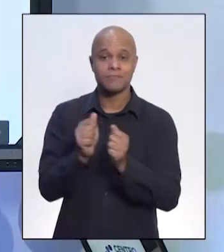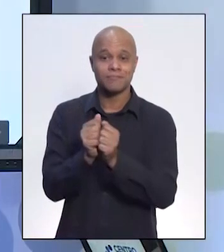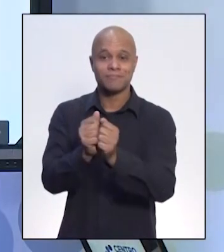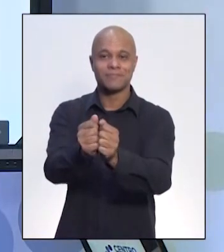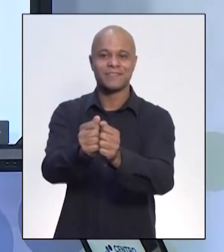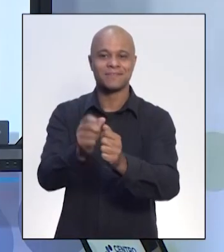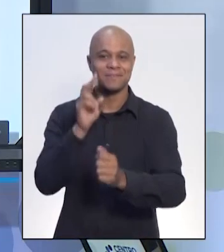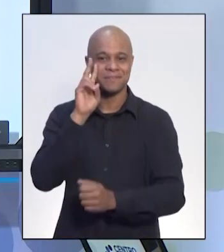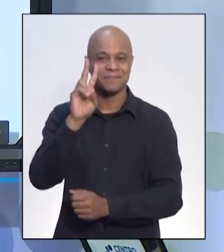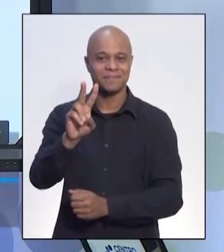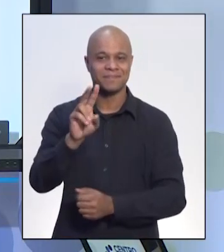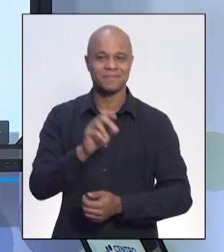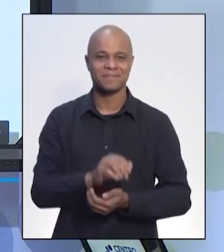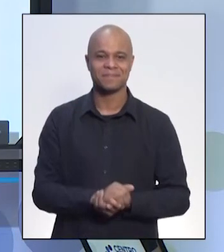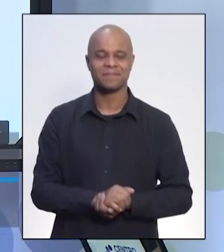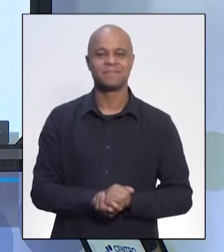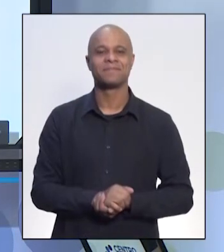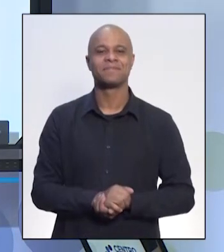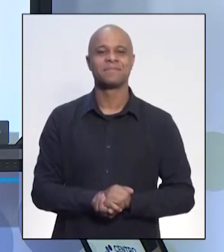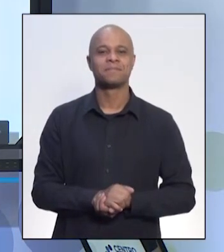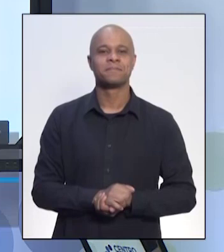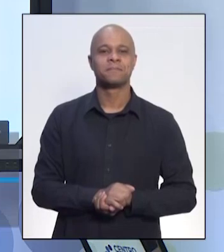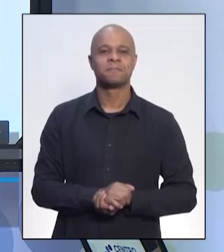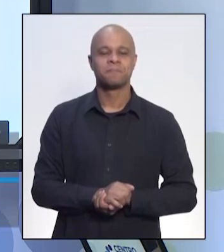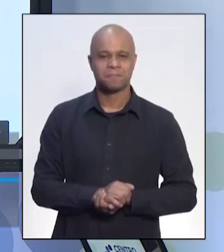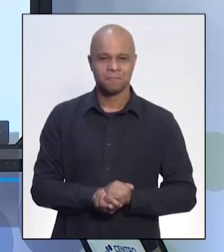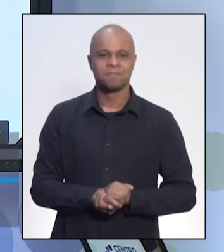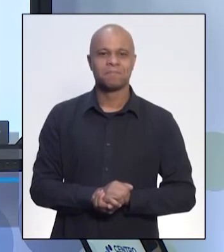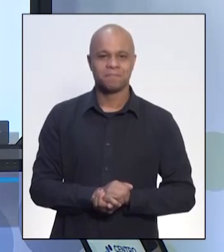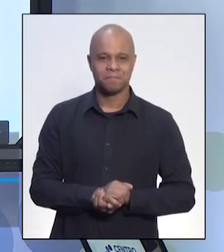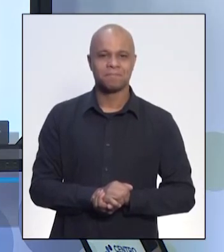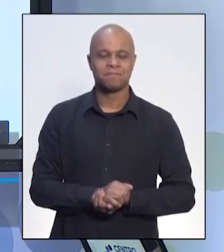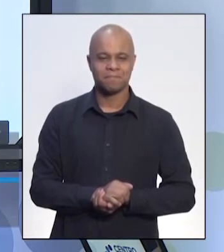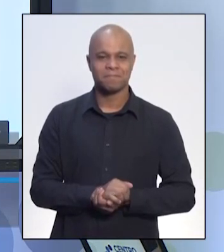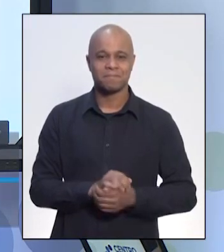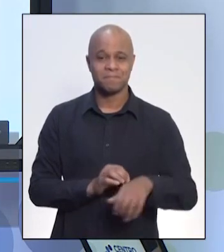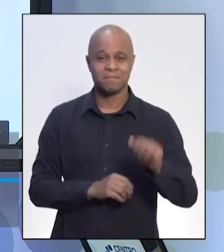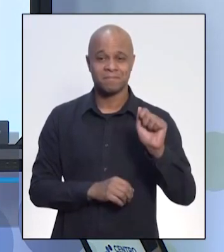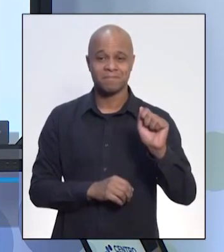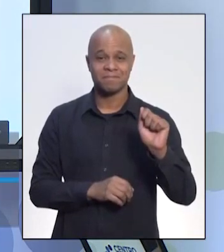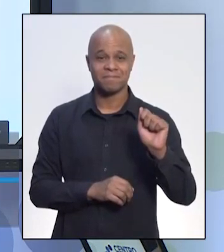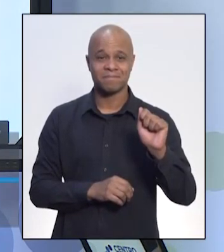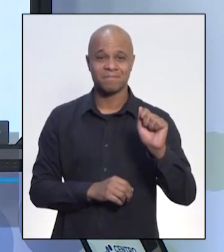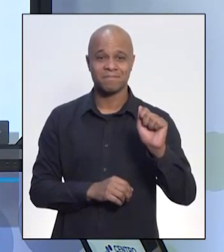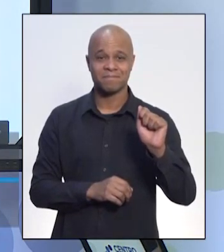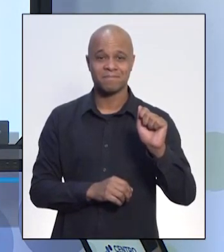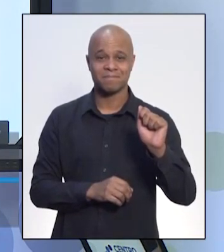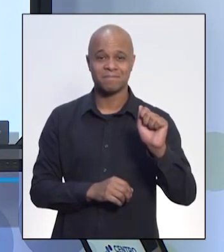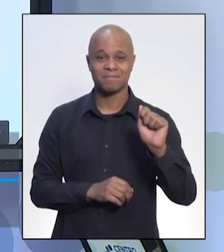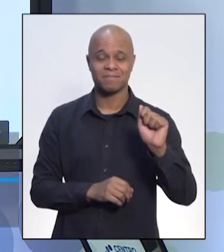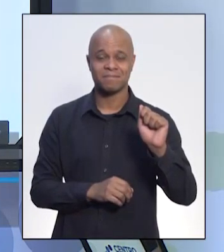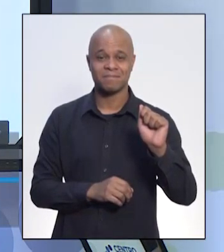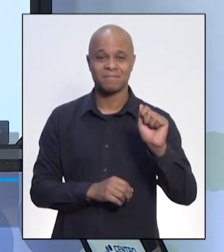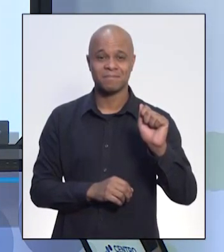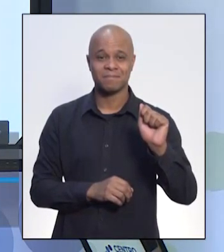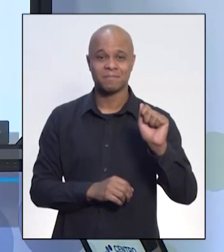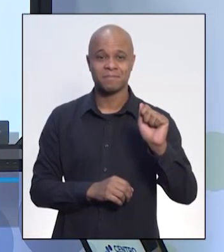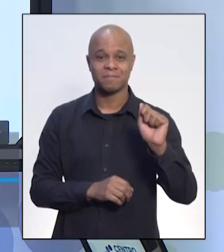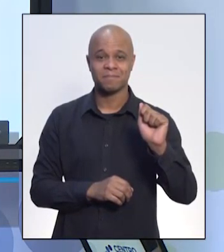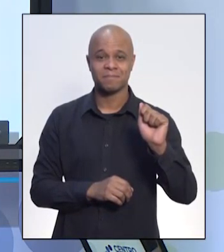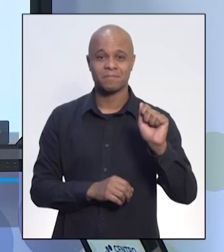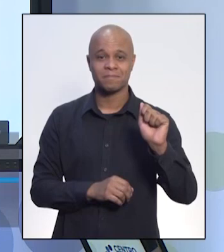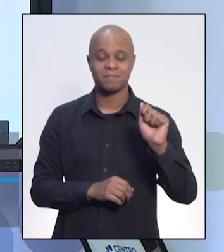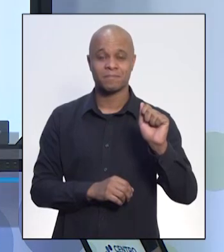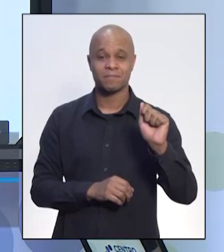favor. A gente tem aqui ó, a área, está vendo a fórmula da área? A gente quer que a área seja máxima. A área é uma função do